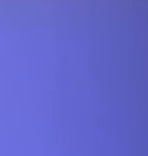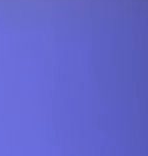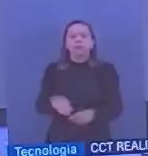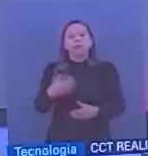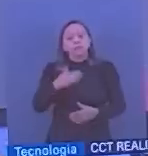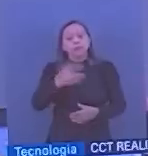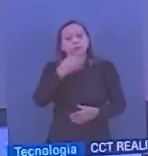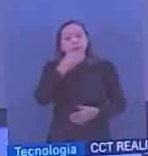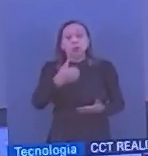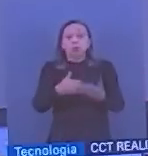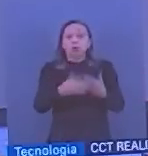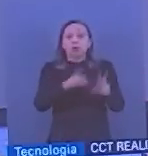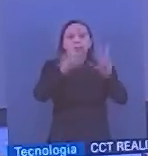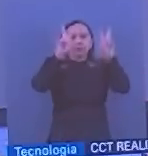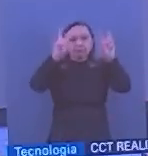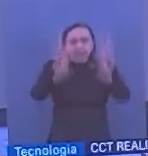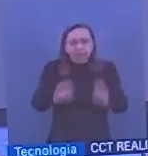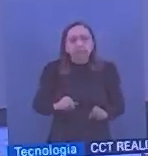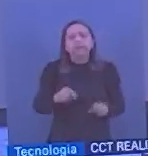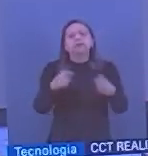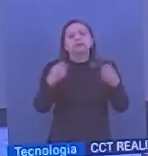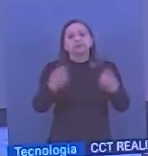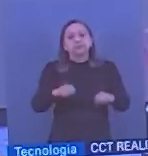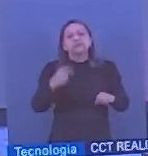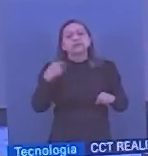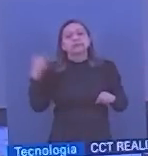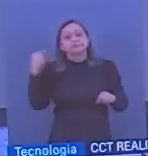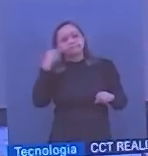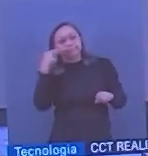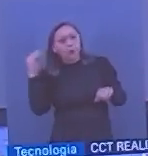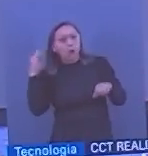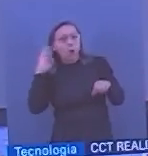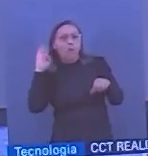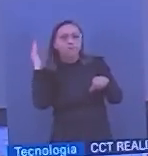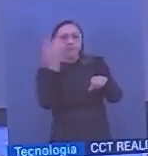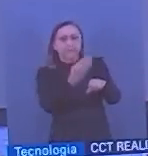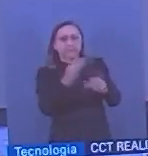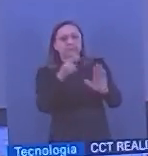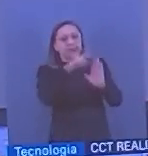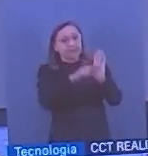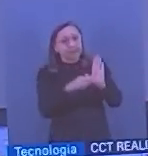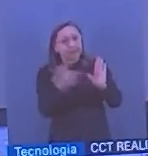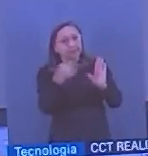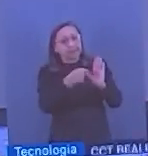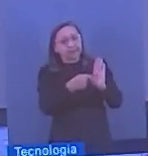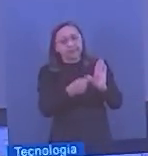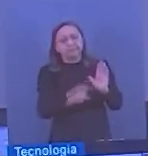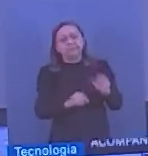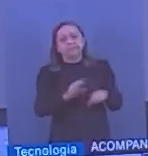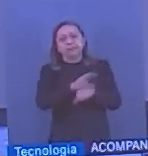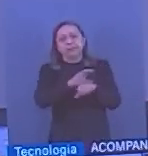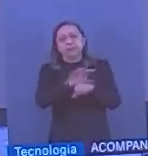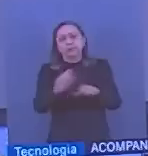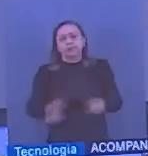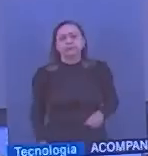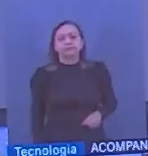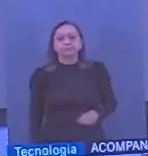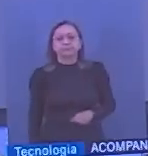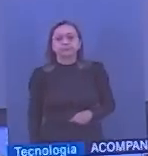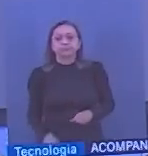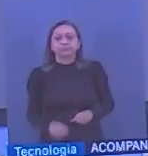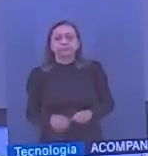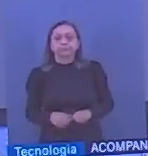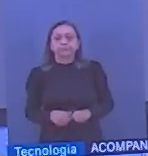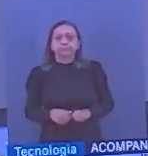toda legislando a favor dos empresários, porque legisla a favor dos empresários na hora de disputar imposto. Legisla a favor